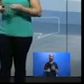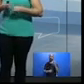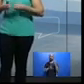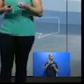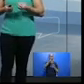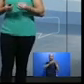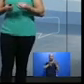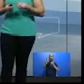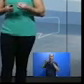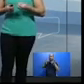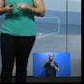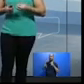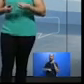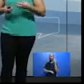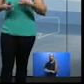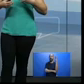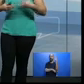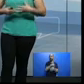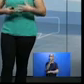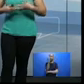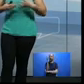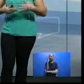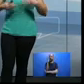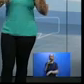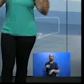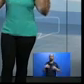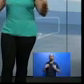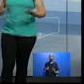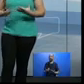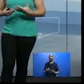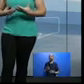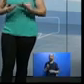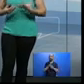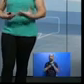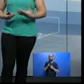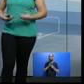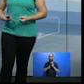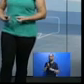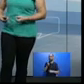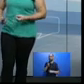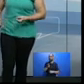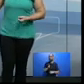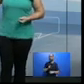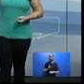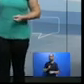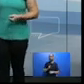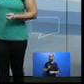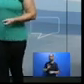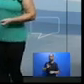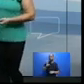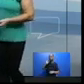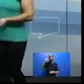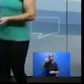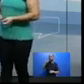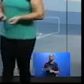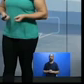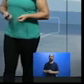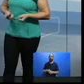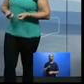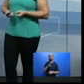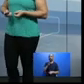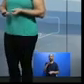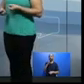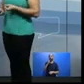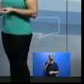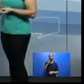natureza, das misturas. Então, tinha um valor econômico muito alto, tá? O nome Brasil já era conhecido